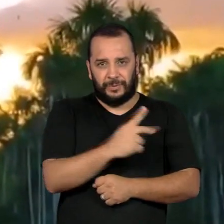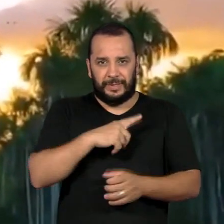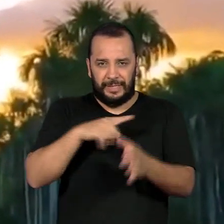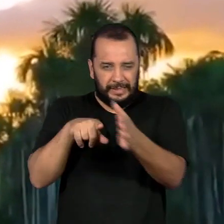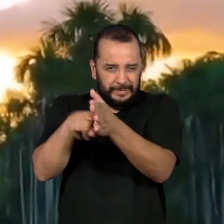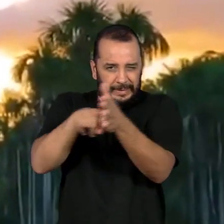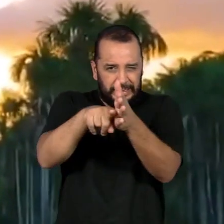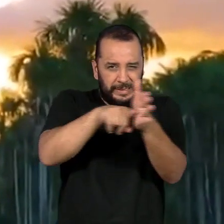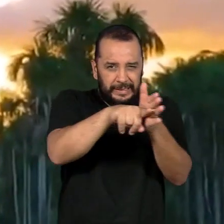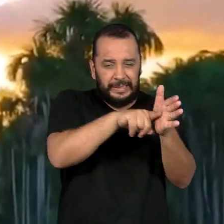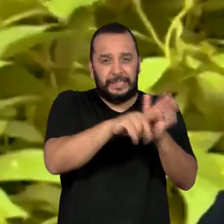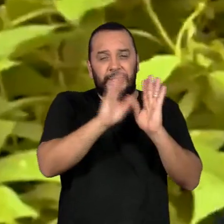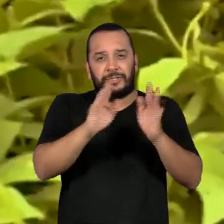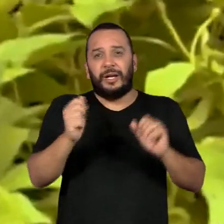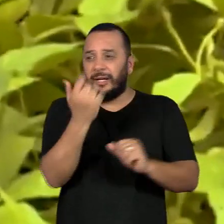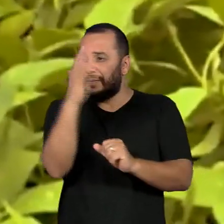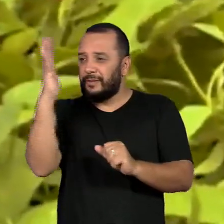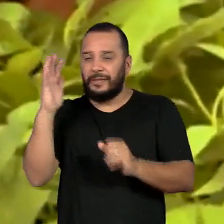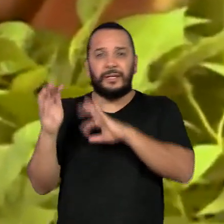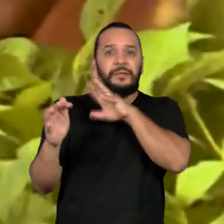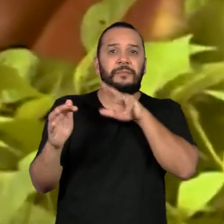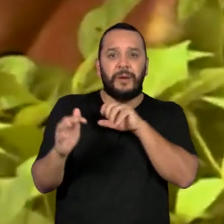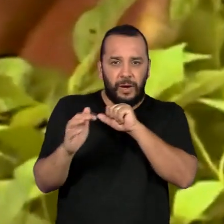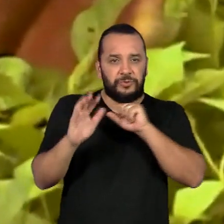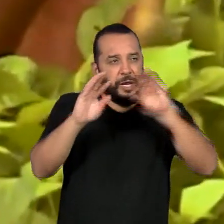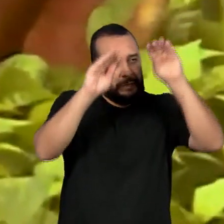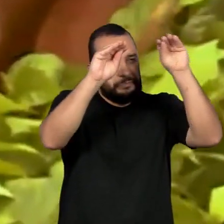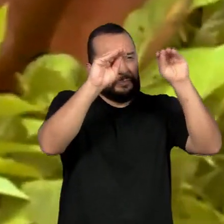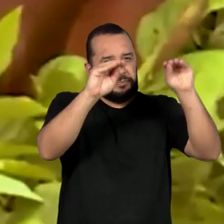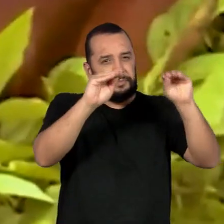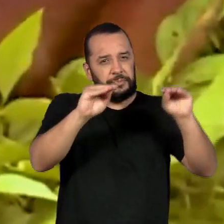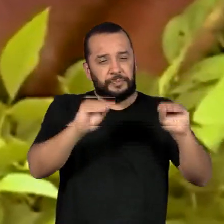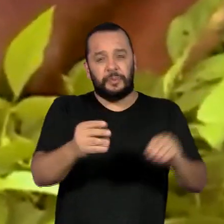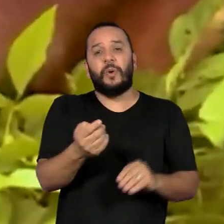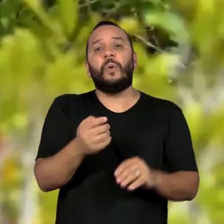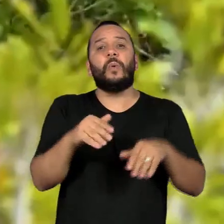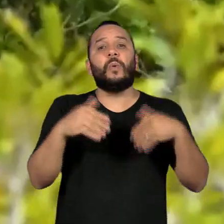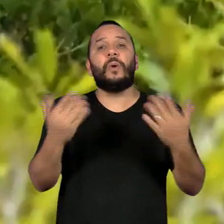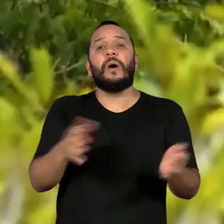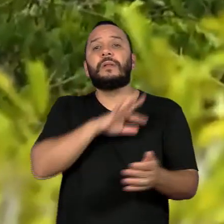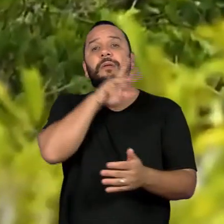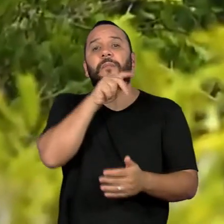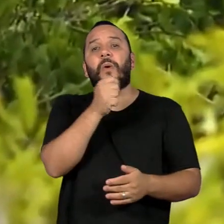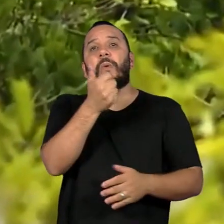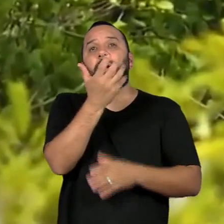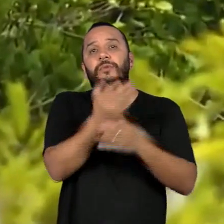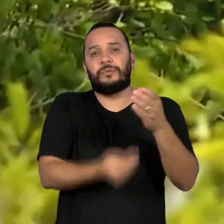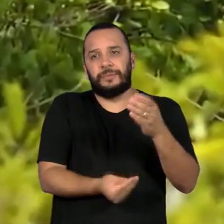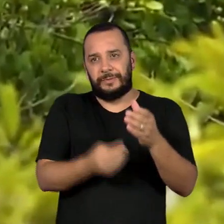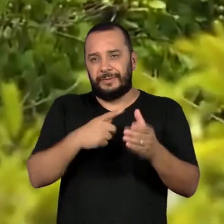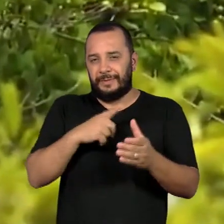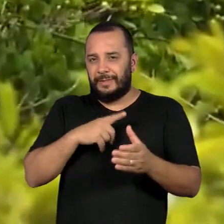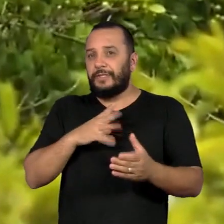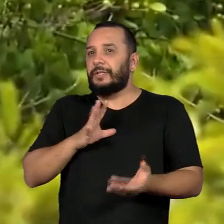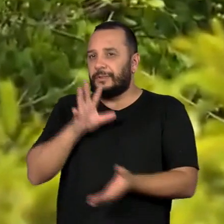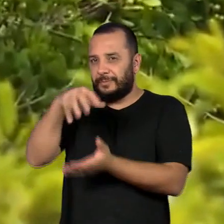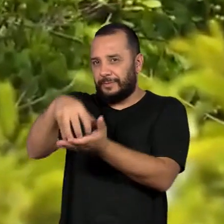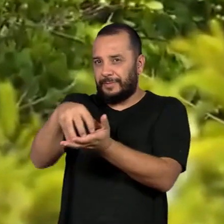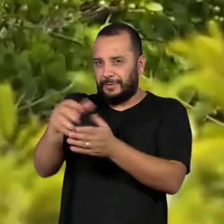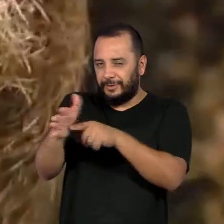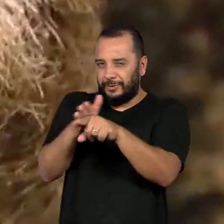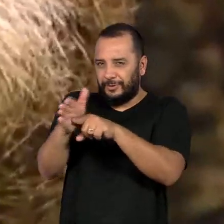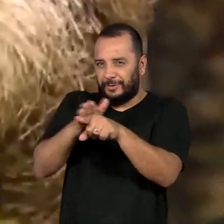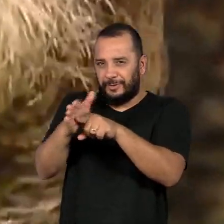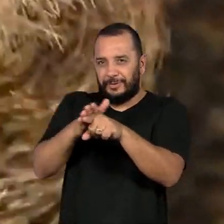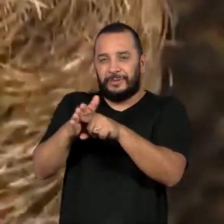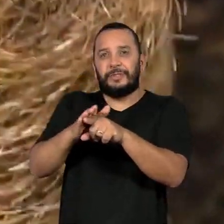de ameaça para cada espécie, foram atualizadas. Para os animais, o trabalho é feito pelo Instituto Chico Mendes de Conservação